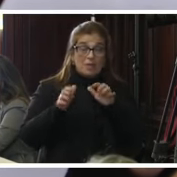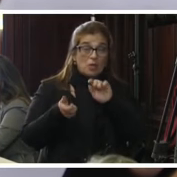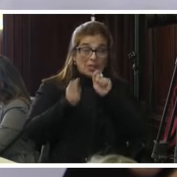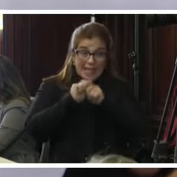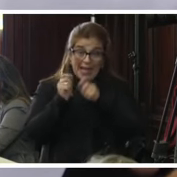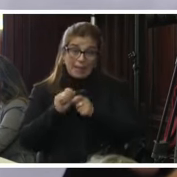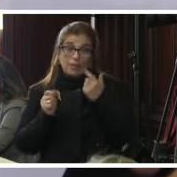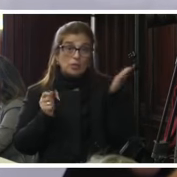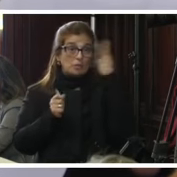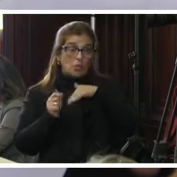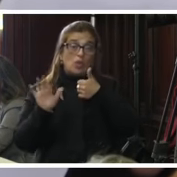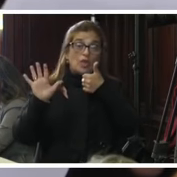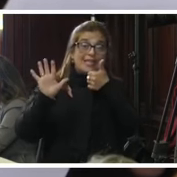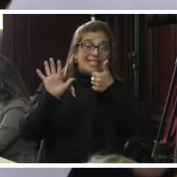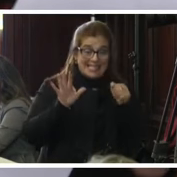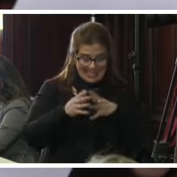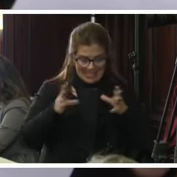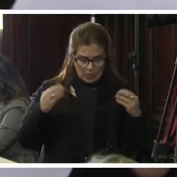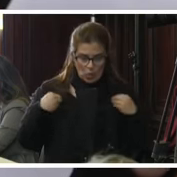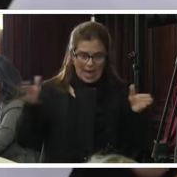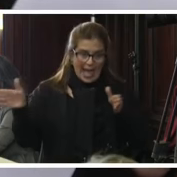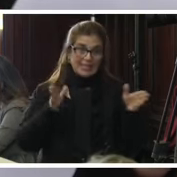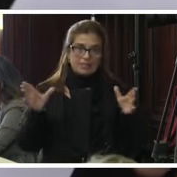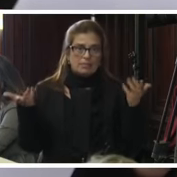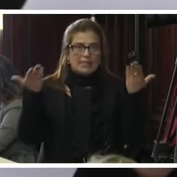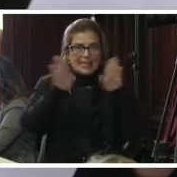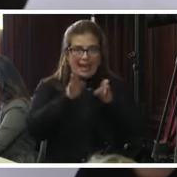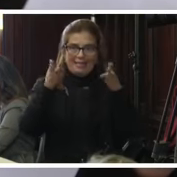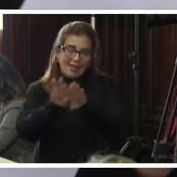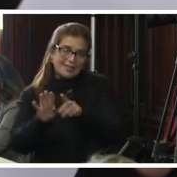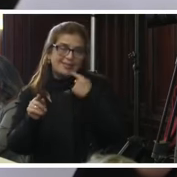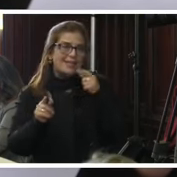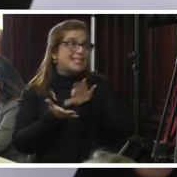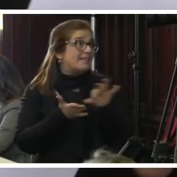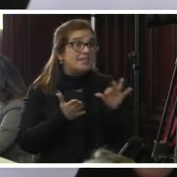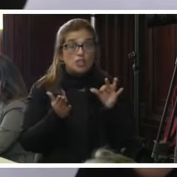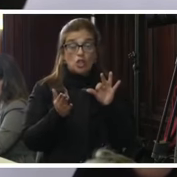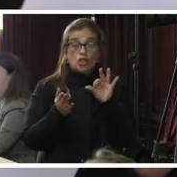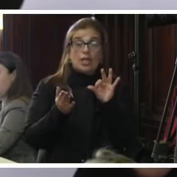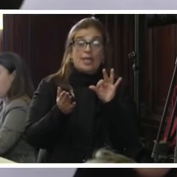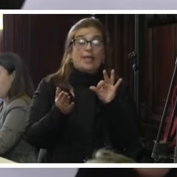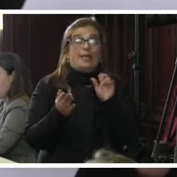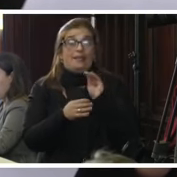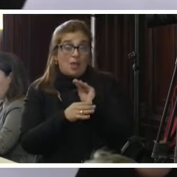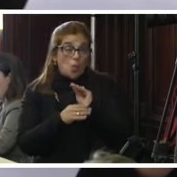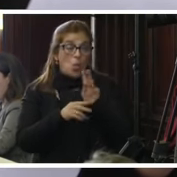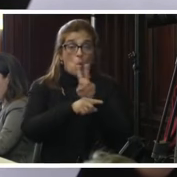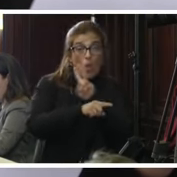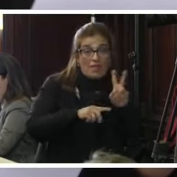aulas, 60 escolas foram fechadas e foram interrompidos serviços de coleta de lixo,